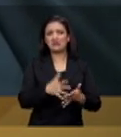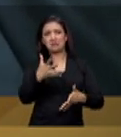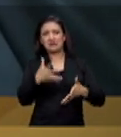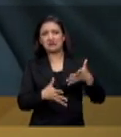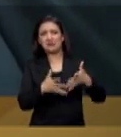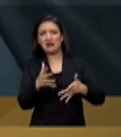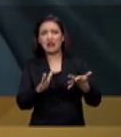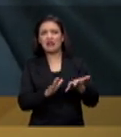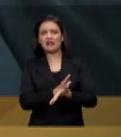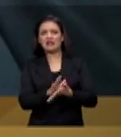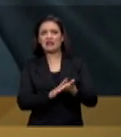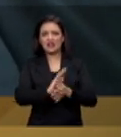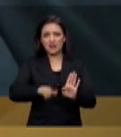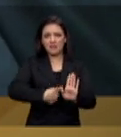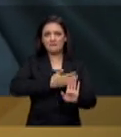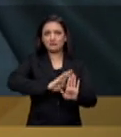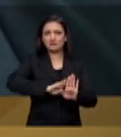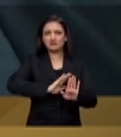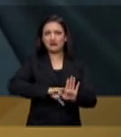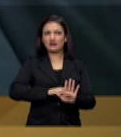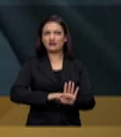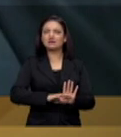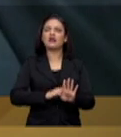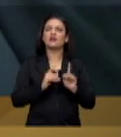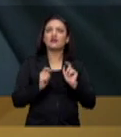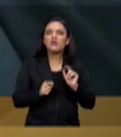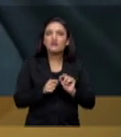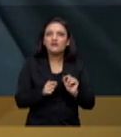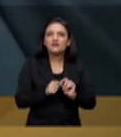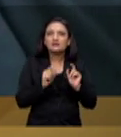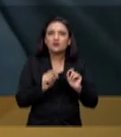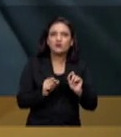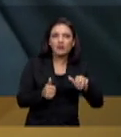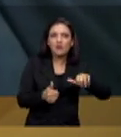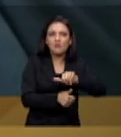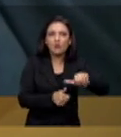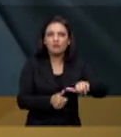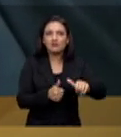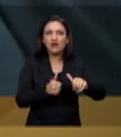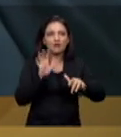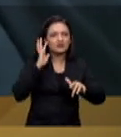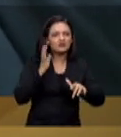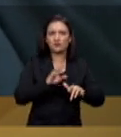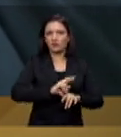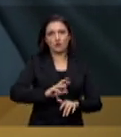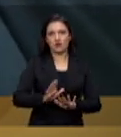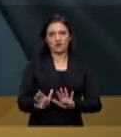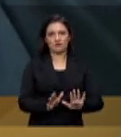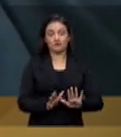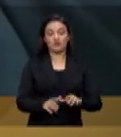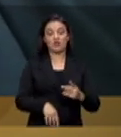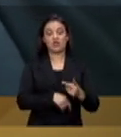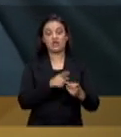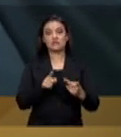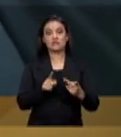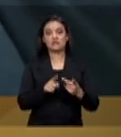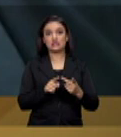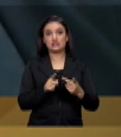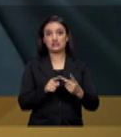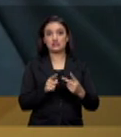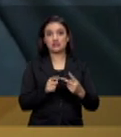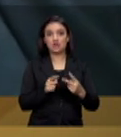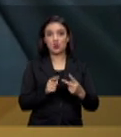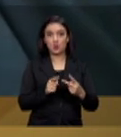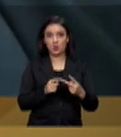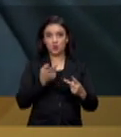da motivação, do móvel para a adoção dessa decisão. O segundo ponto, ainda que o Ministério Público gostaria